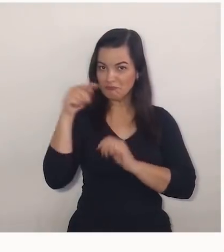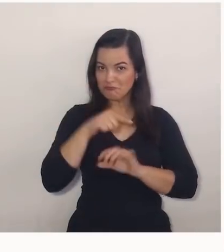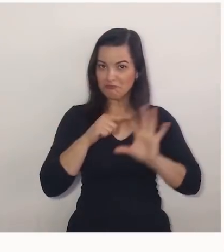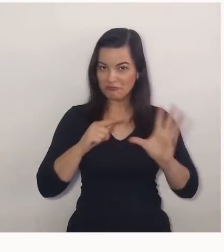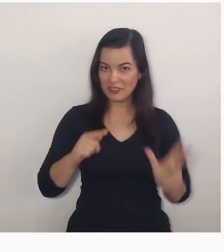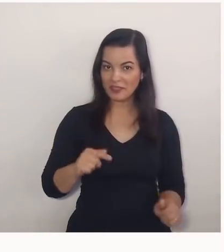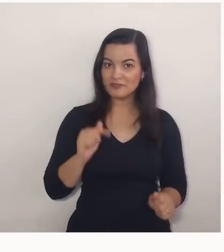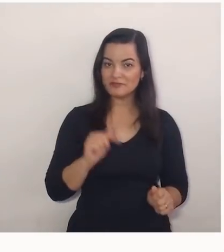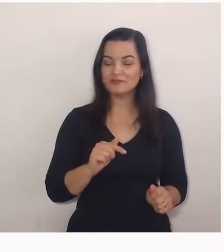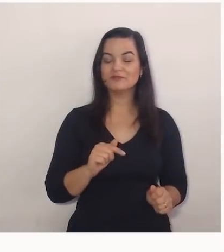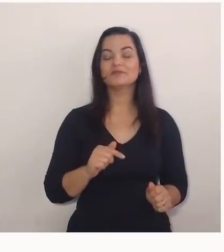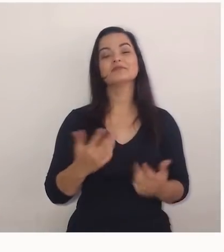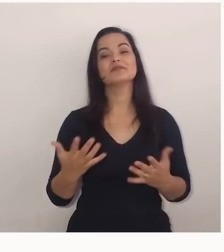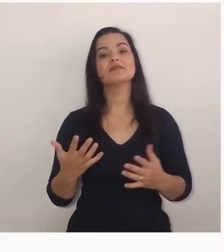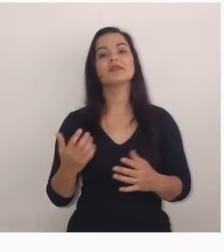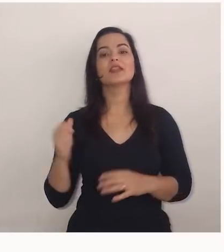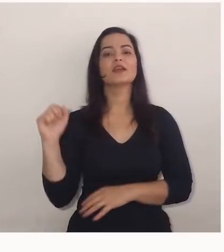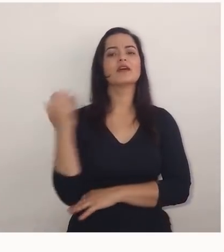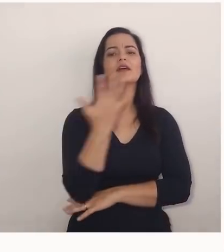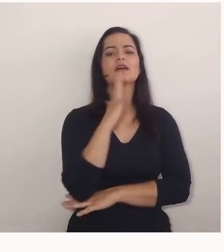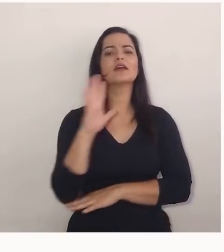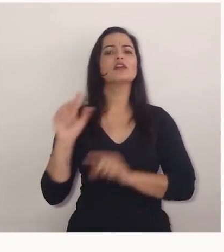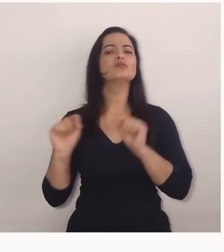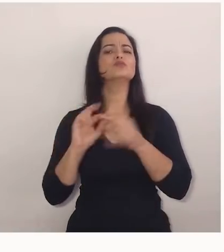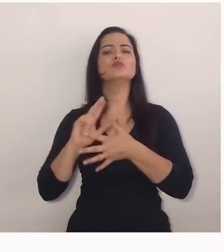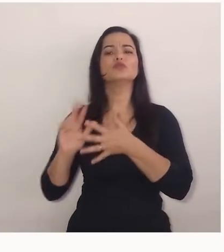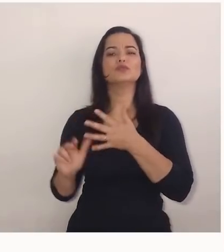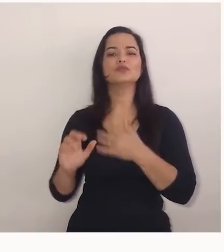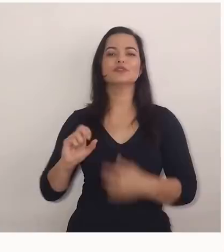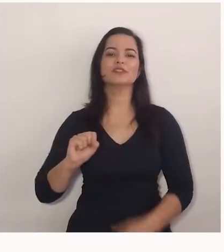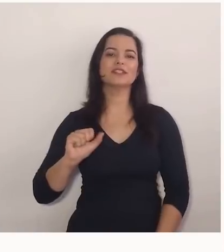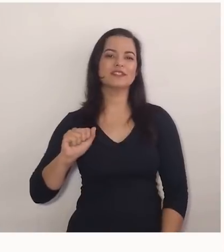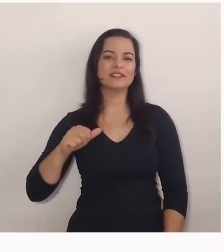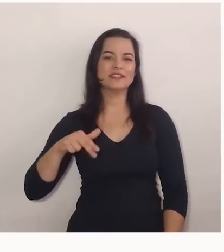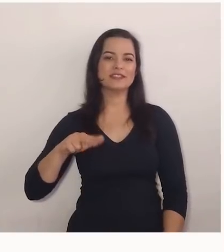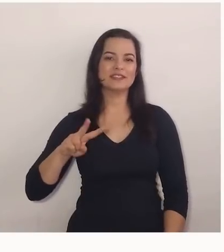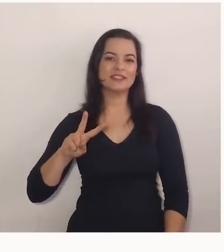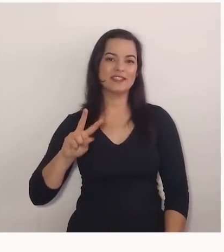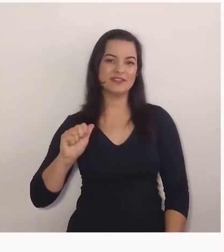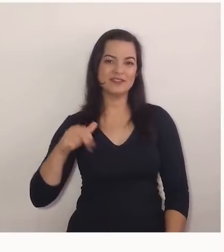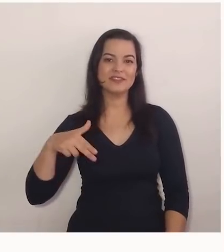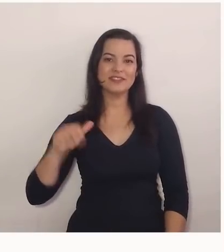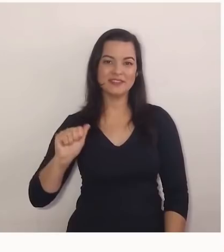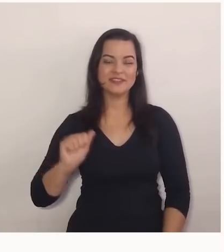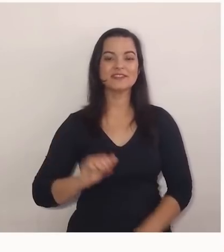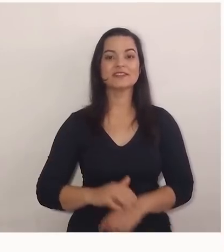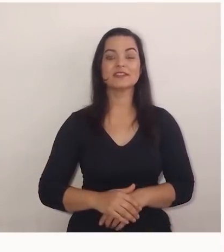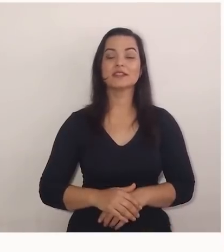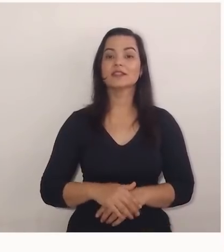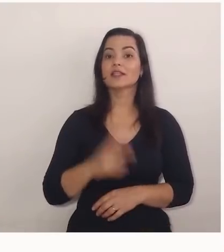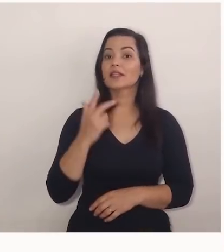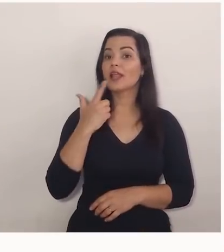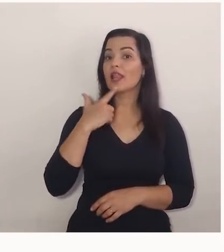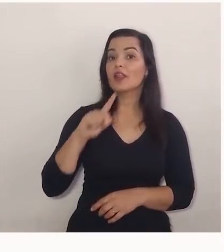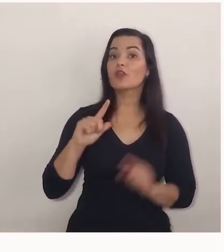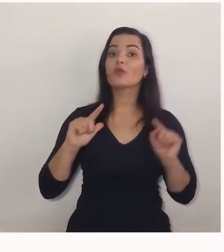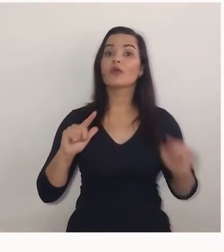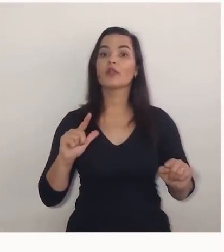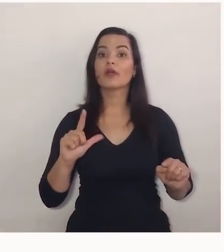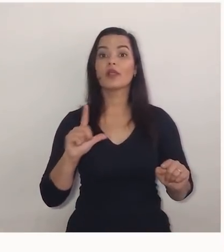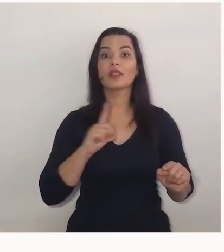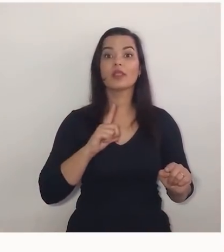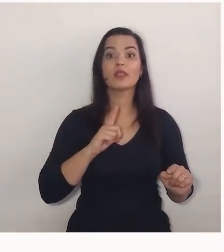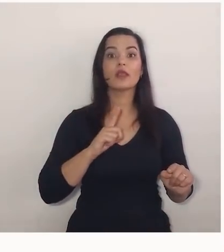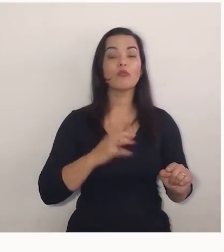africano? A vegetação apresenta a savana africana. Sobre o idioma, na África